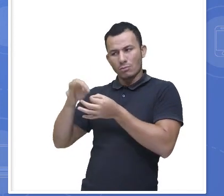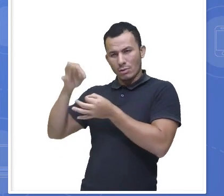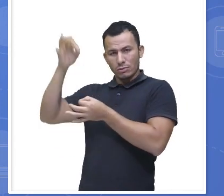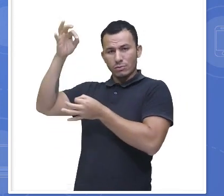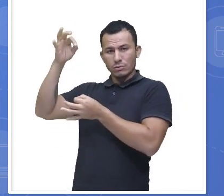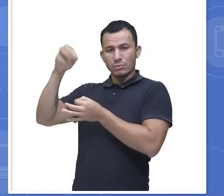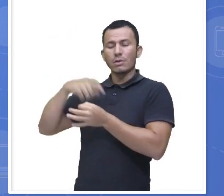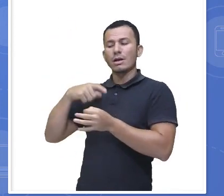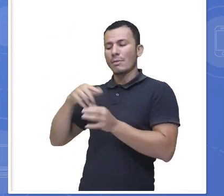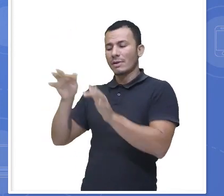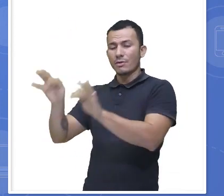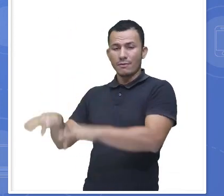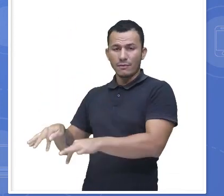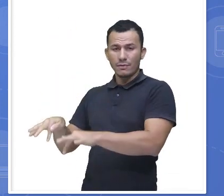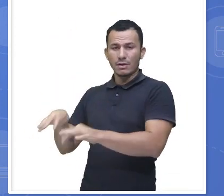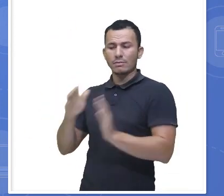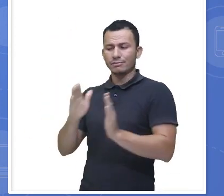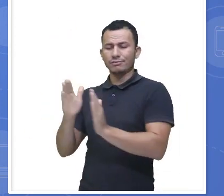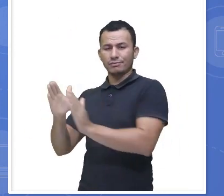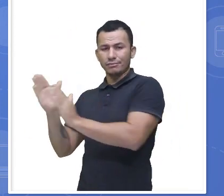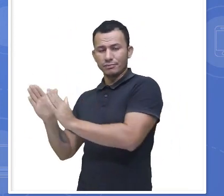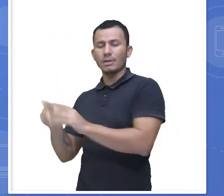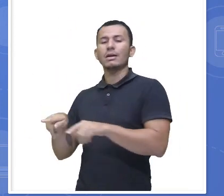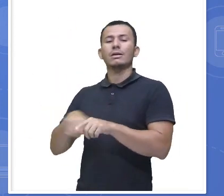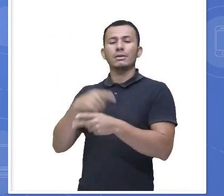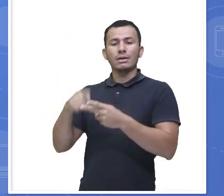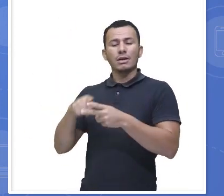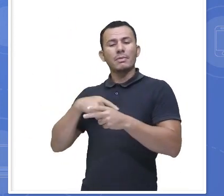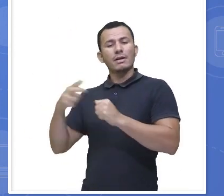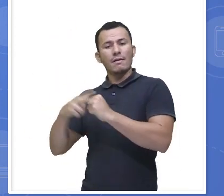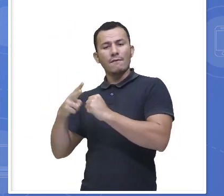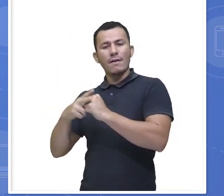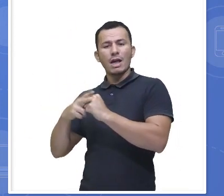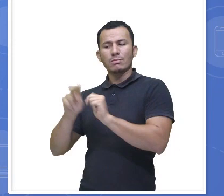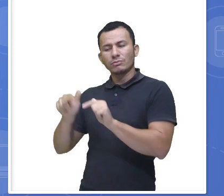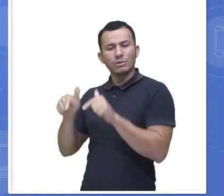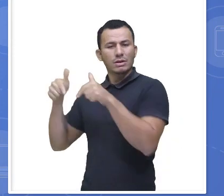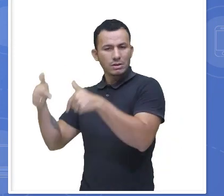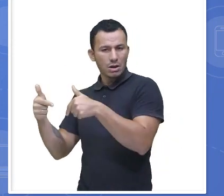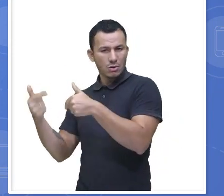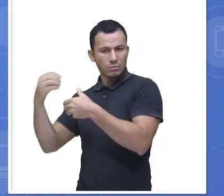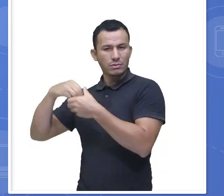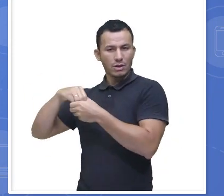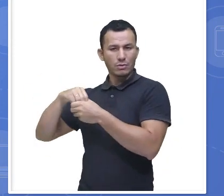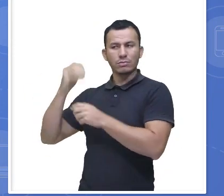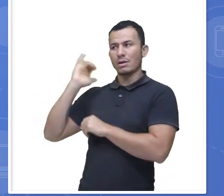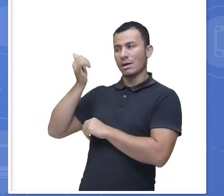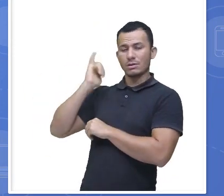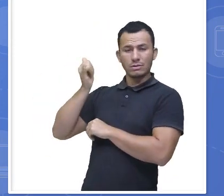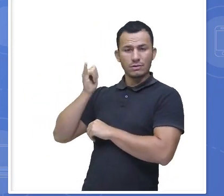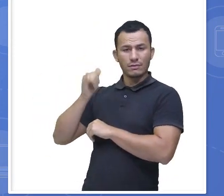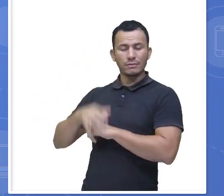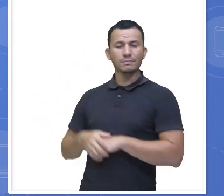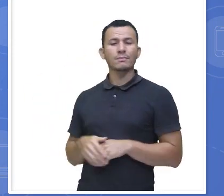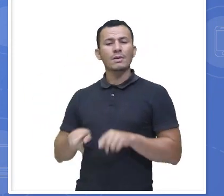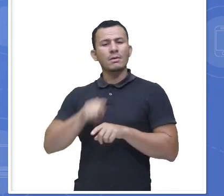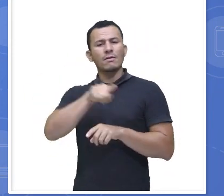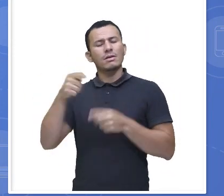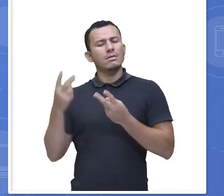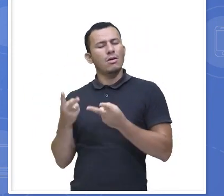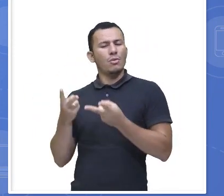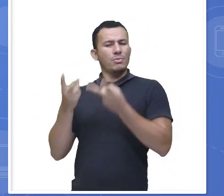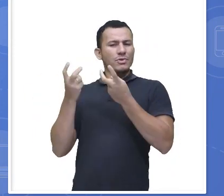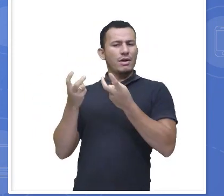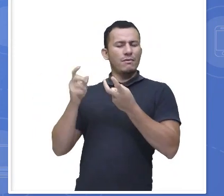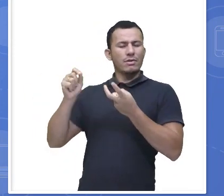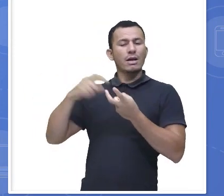de posterioridade. Temos verbos que vão indicando ação, certo? E você tem de observar que